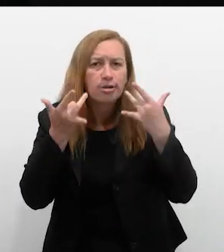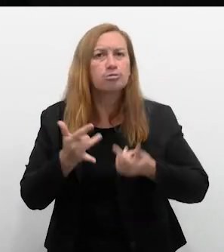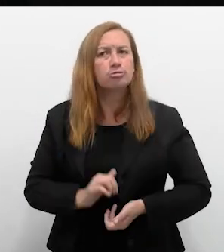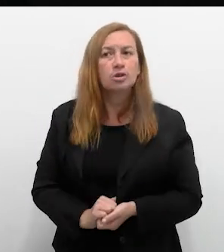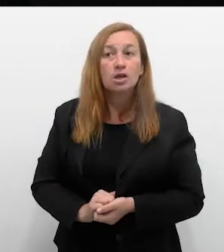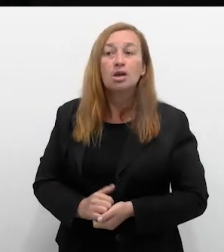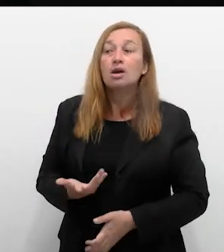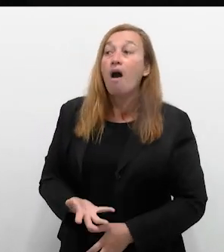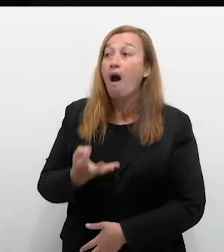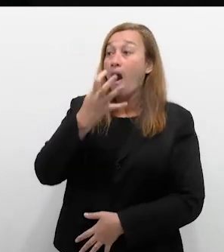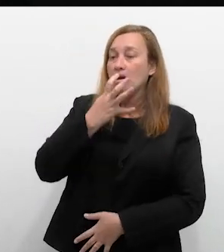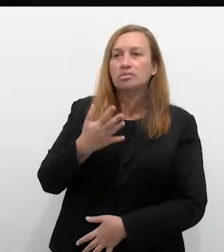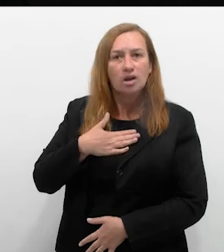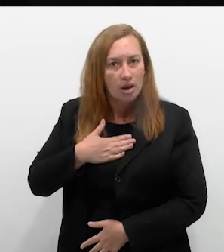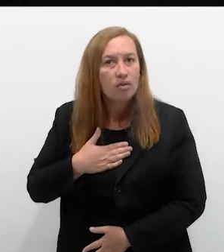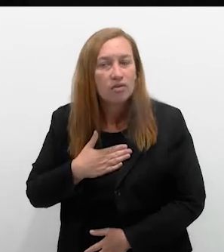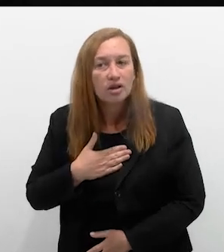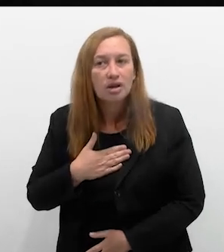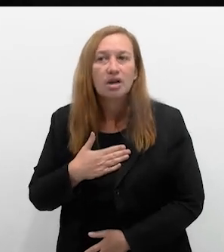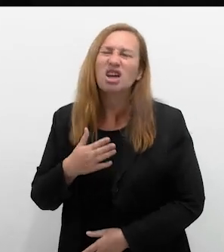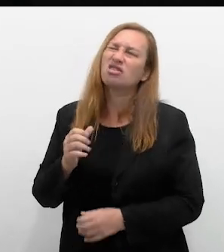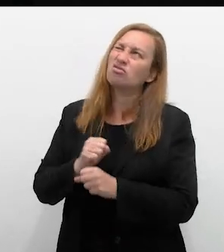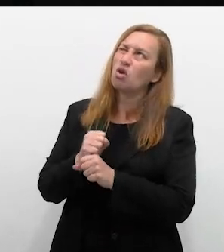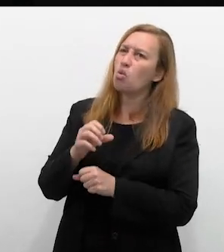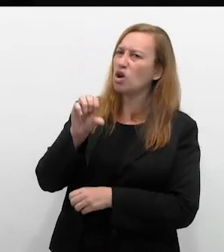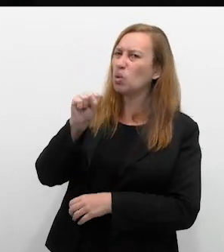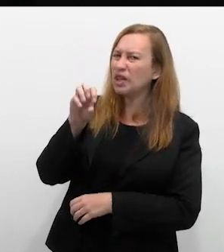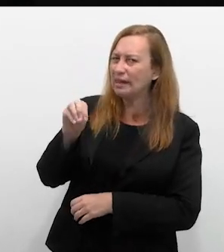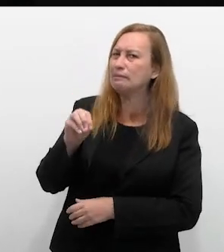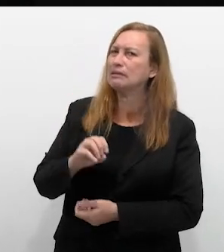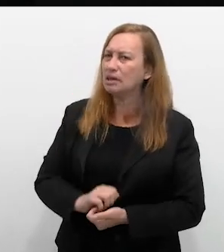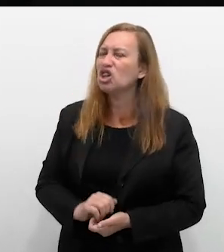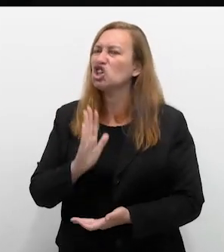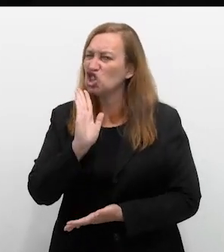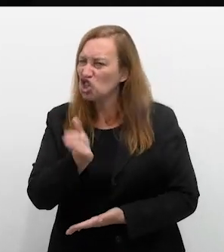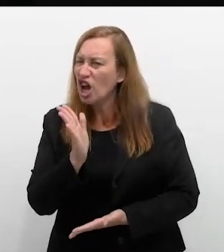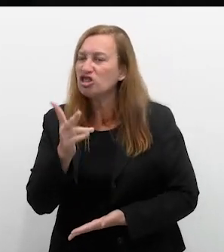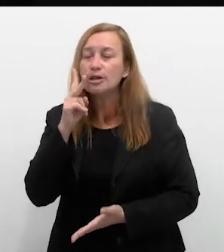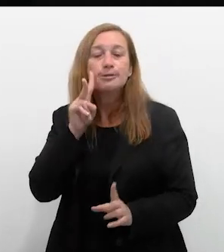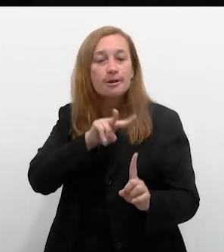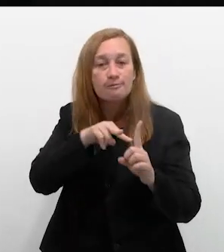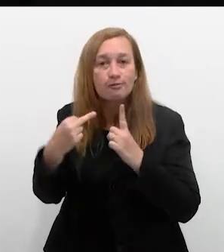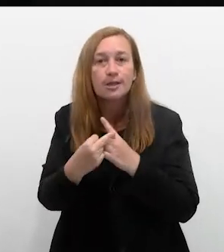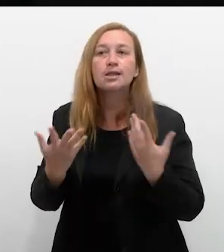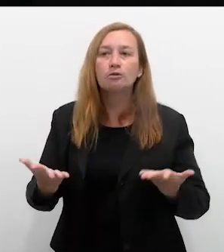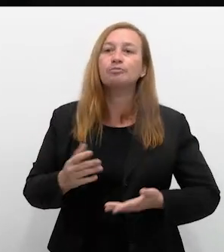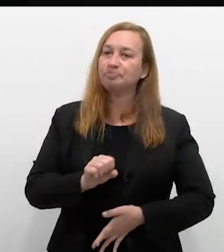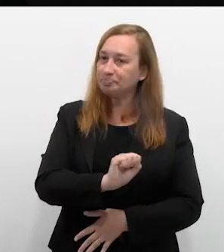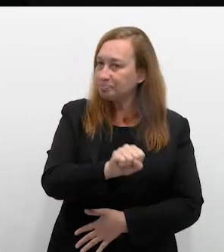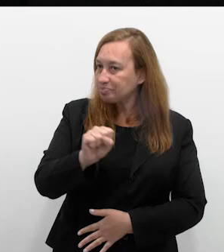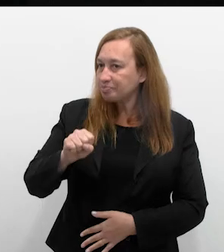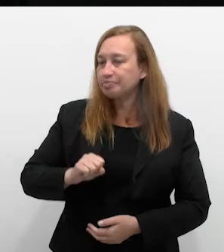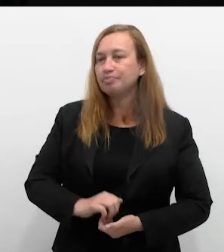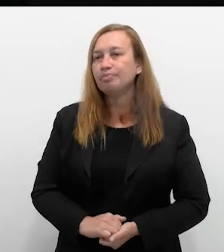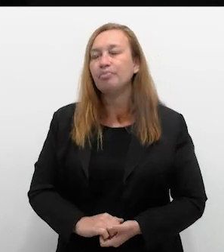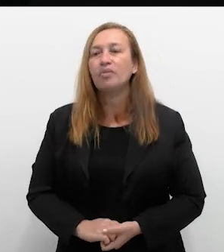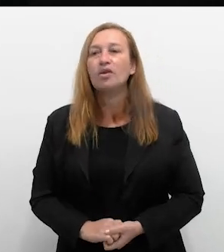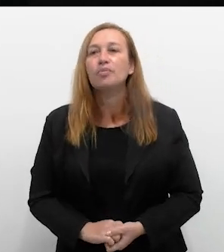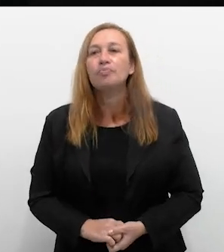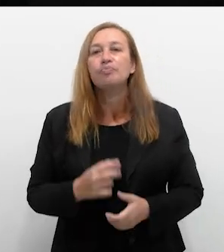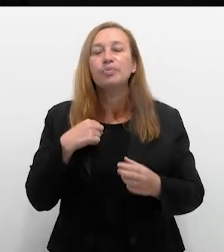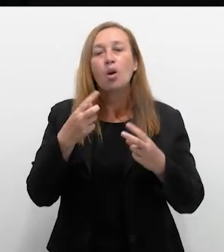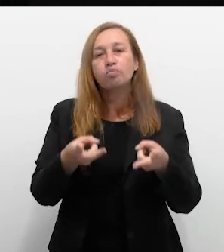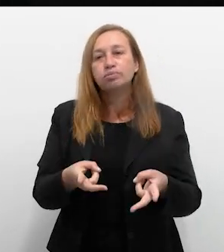estrutura teatral. Sim, né? Sim. Isso me deixou muito impressionado. Isso eu estou falando lá na década de 80. Ela já tinha esse olhar. Né?